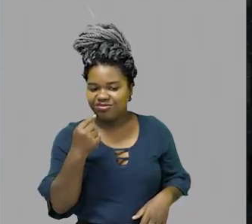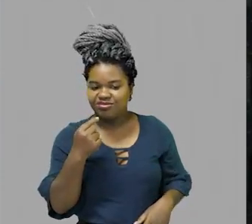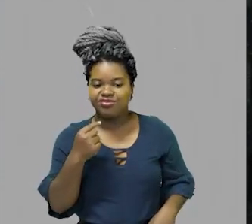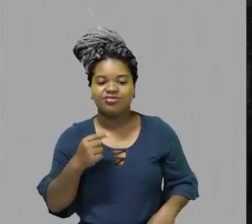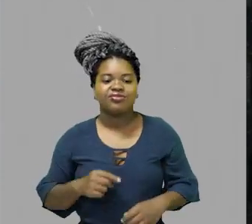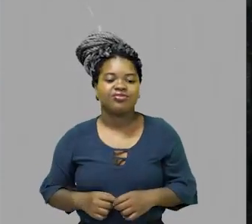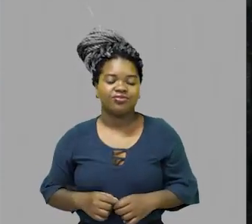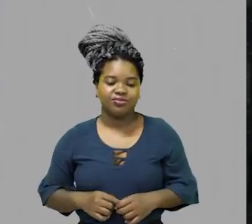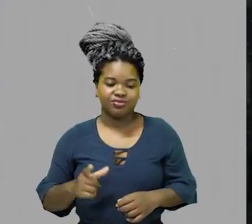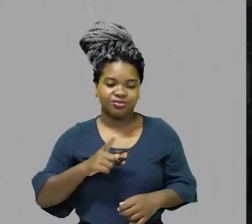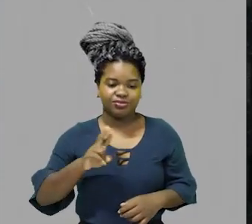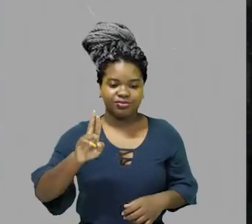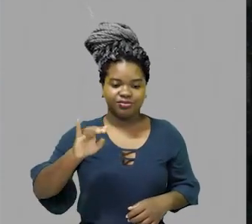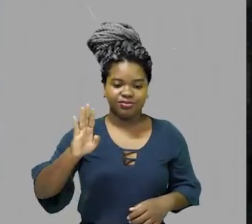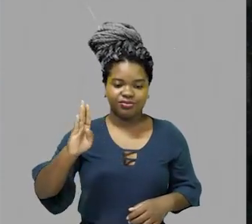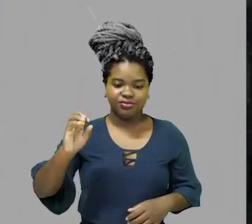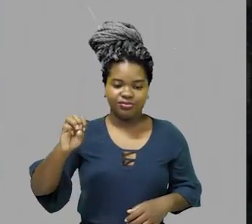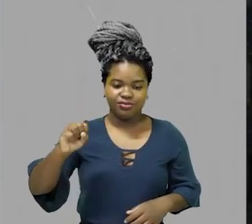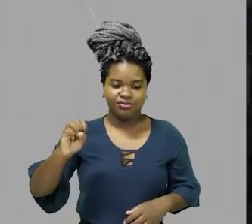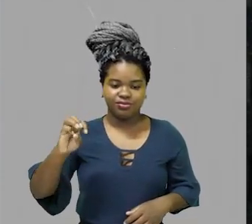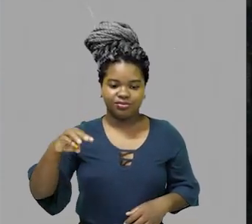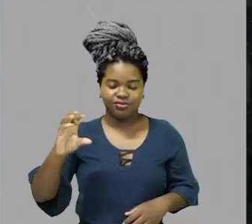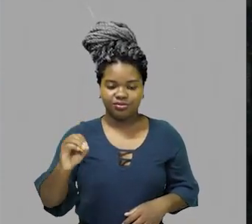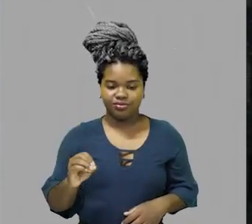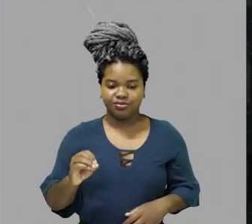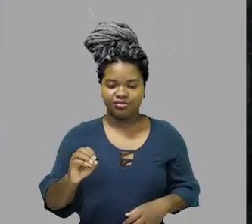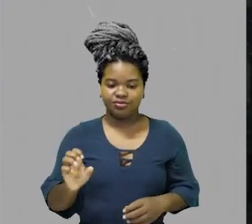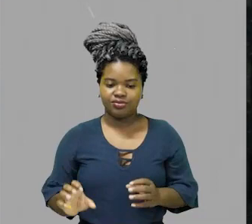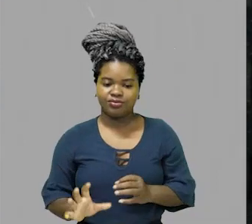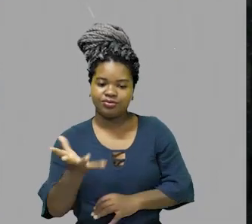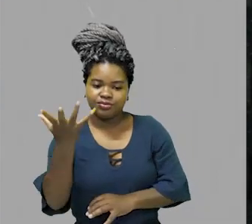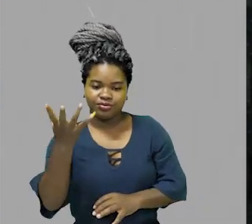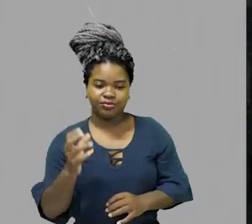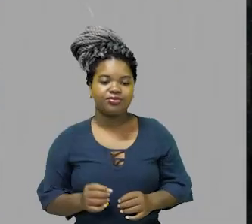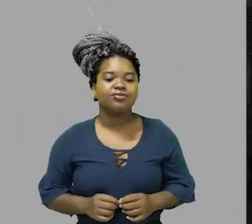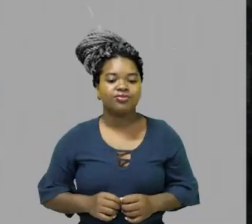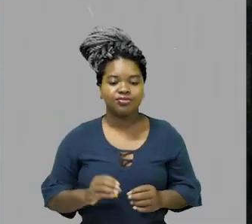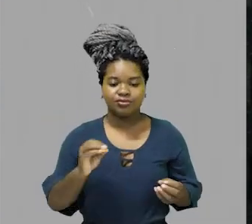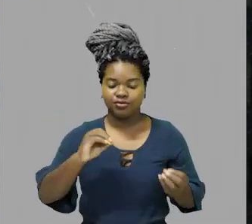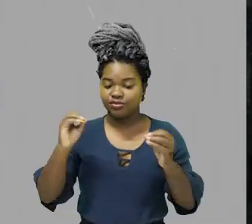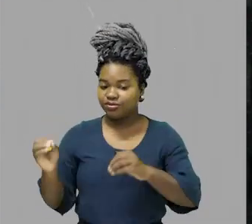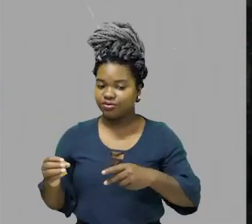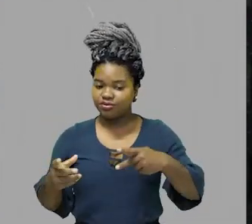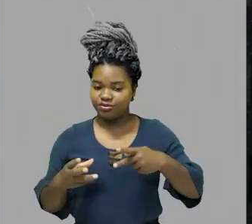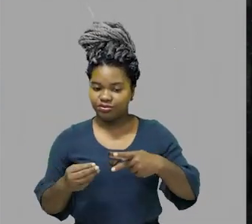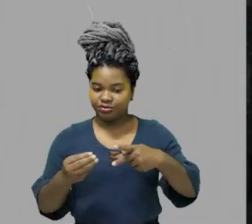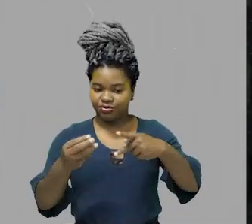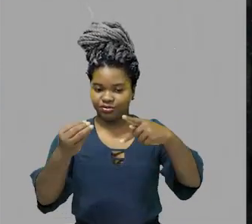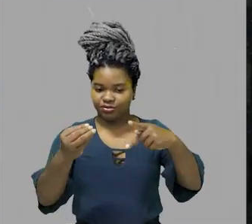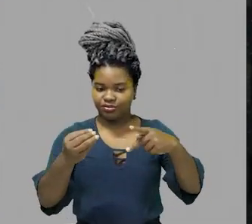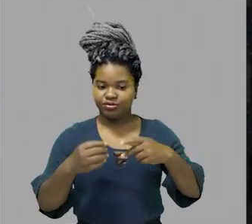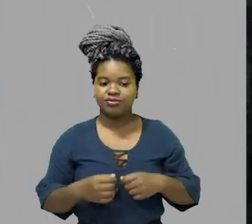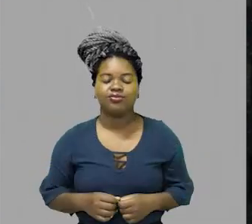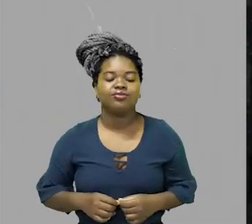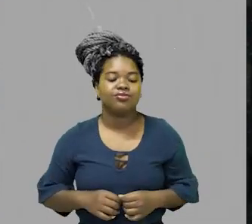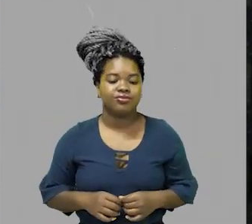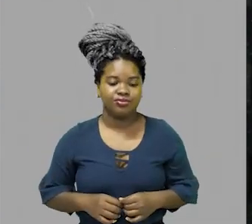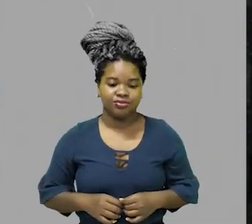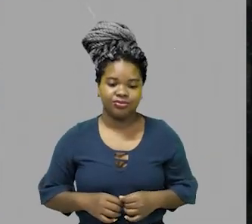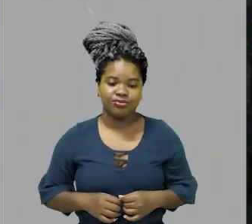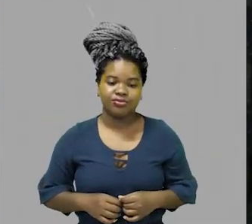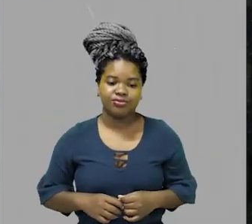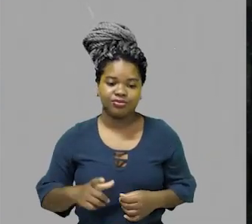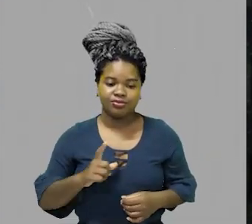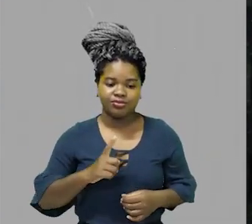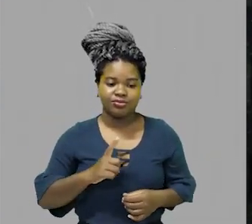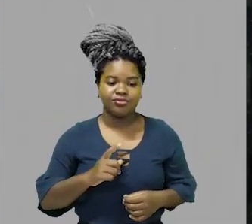ribossomo vai fabricar, vai colocar a sequência de aminoácidos na proteína. A cada três bases